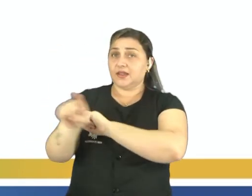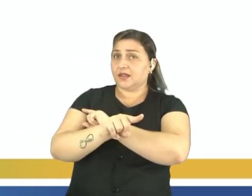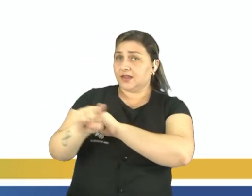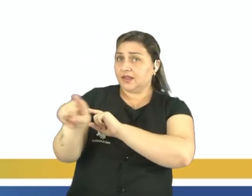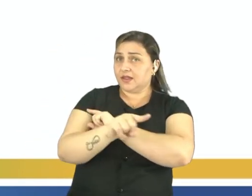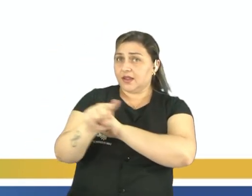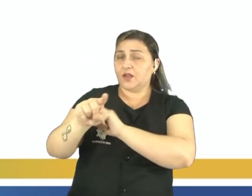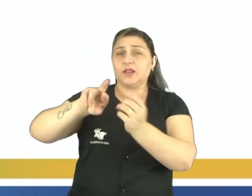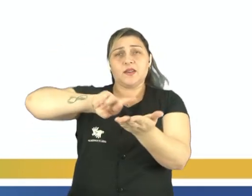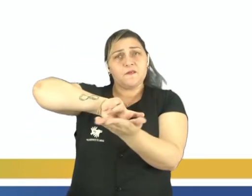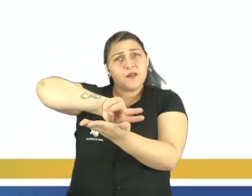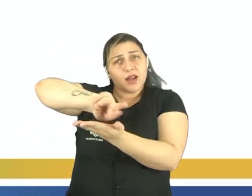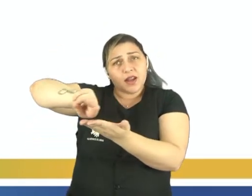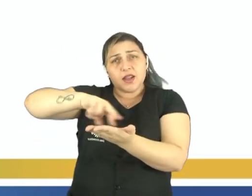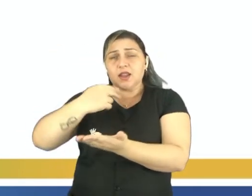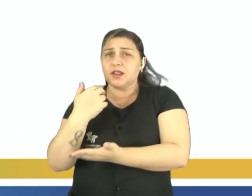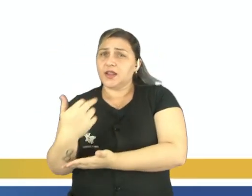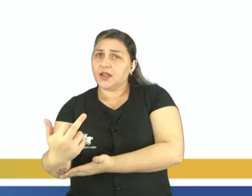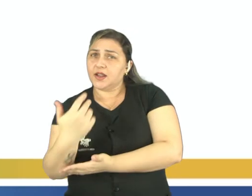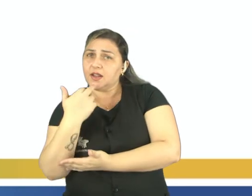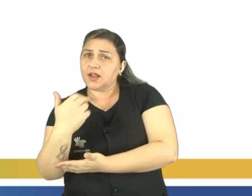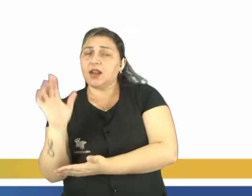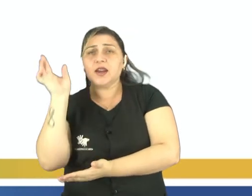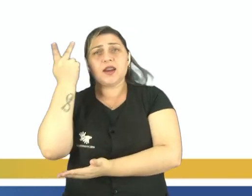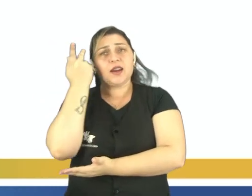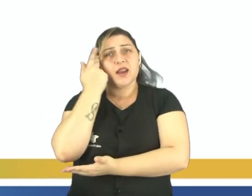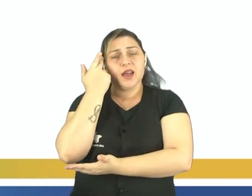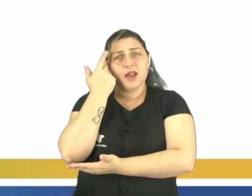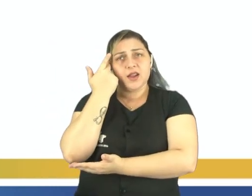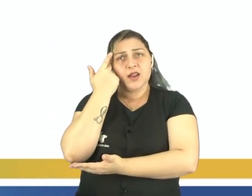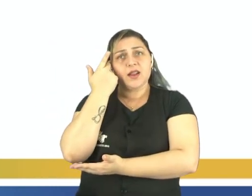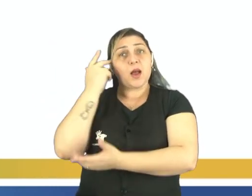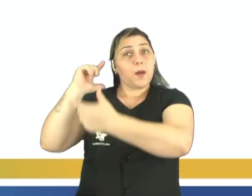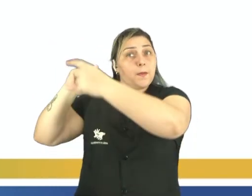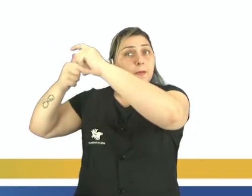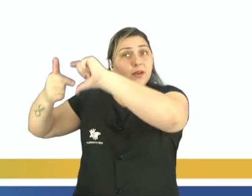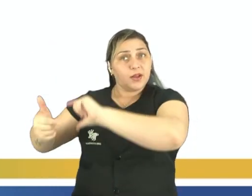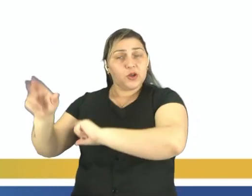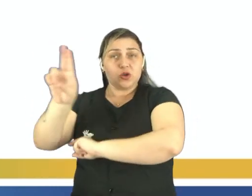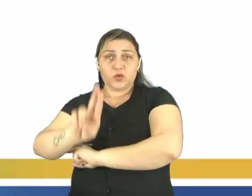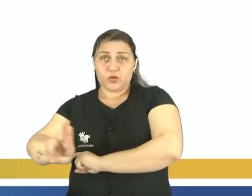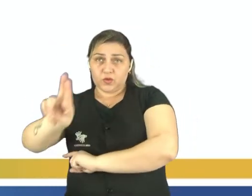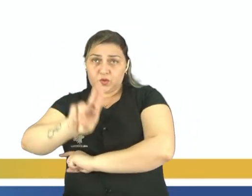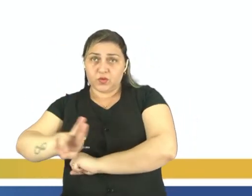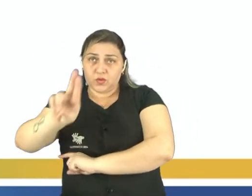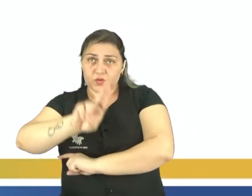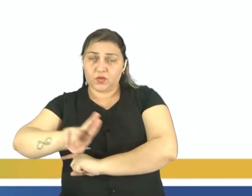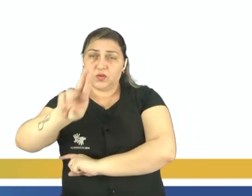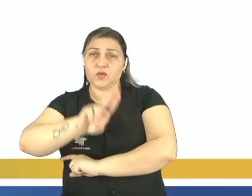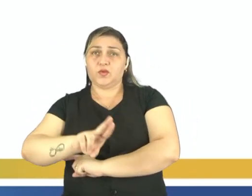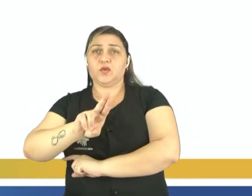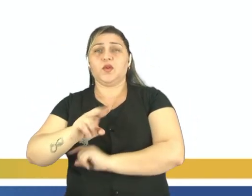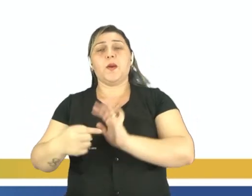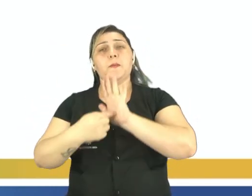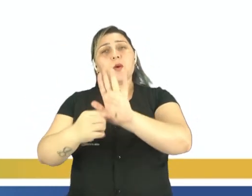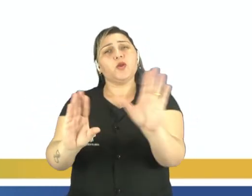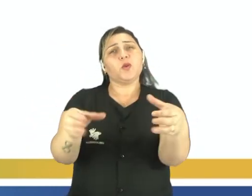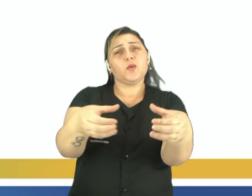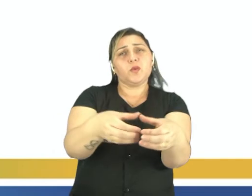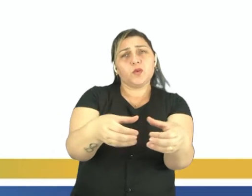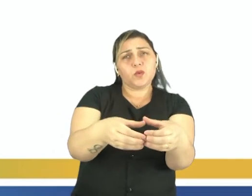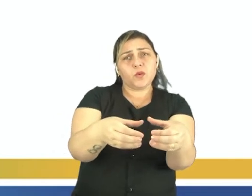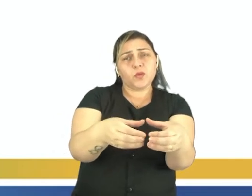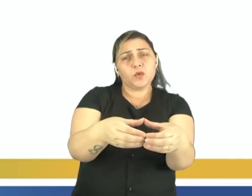Nessa variabilidade, nesse dinamismo, naturalmente se formam padrões de uso que por sua vez identificam grupos e